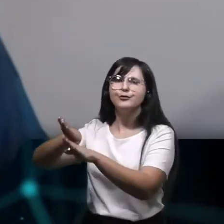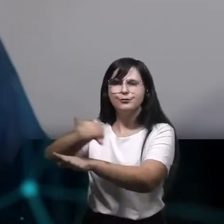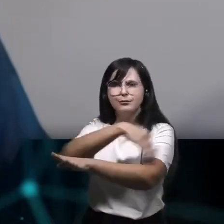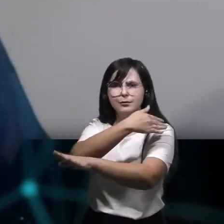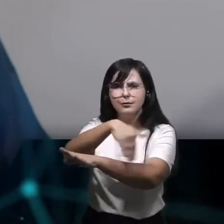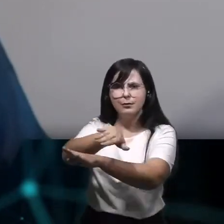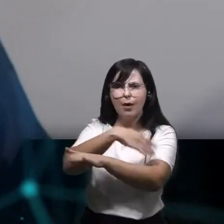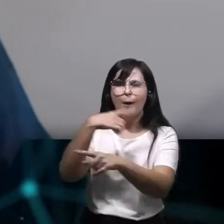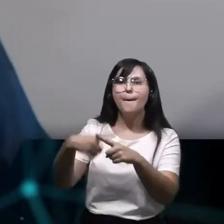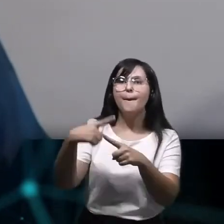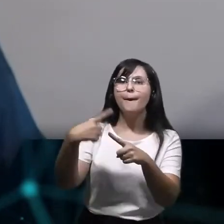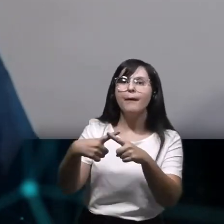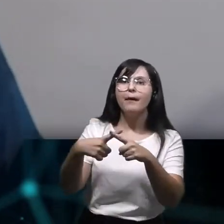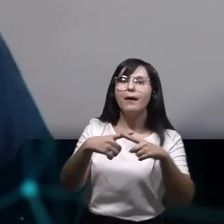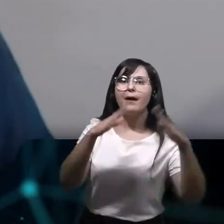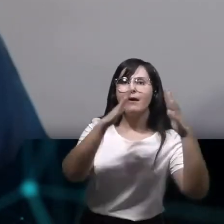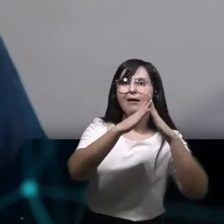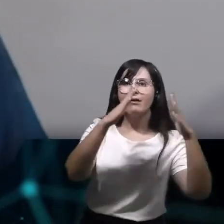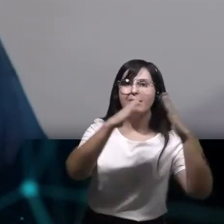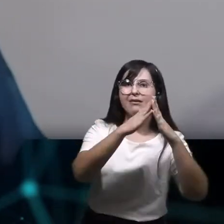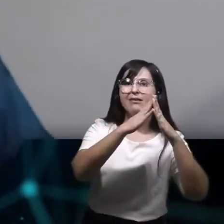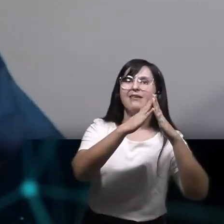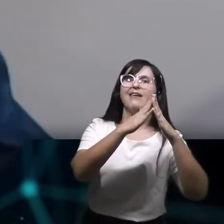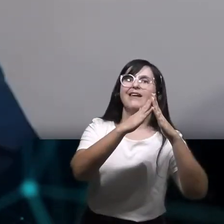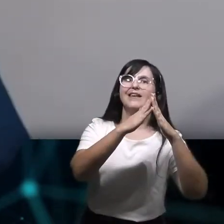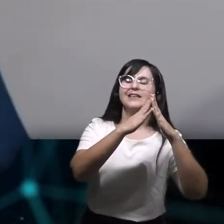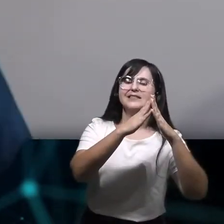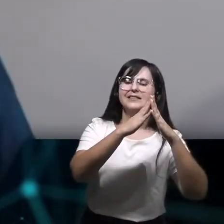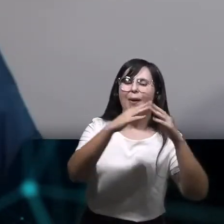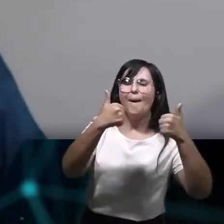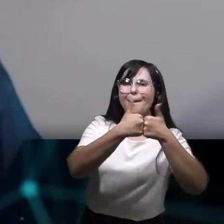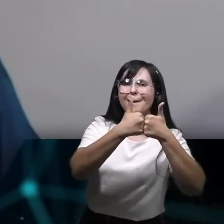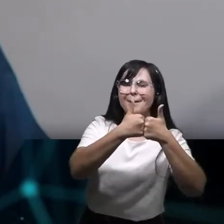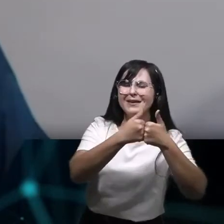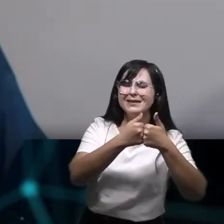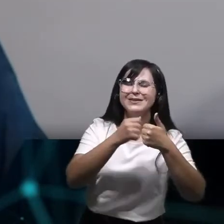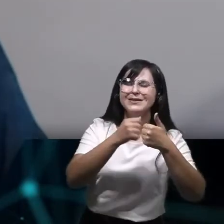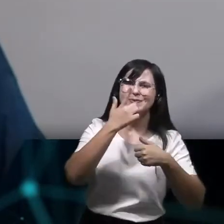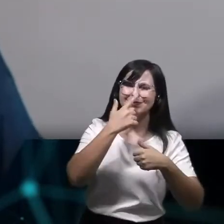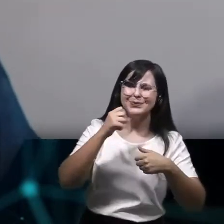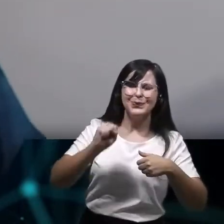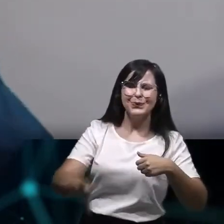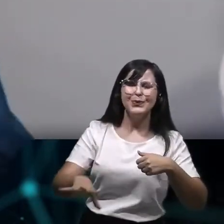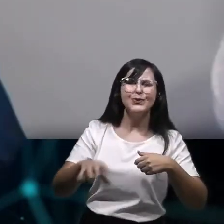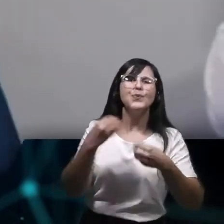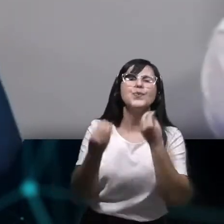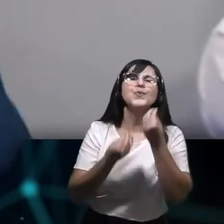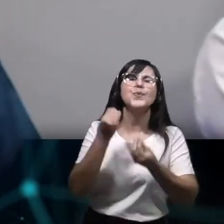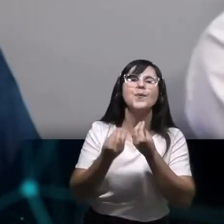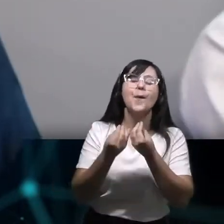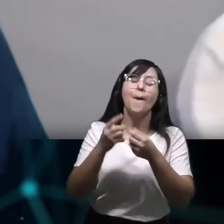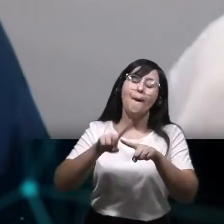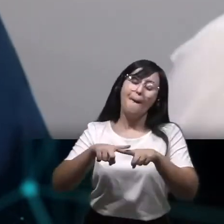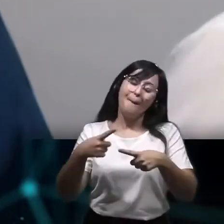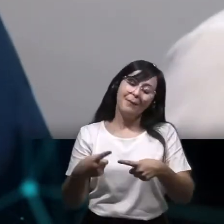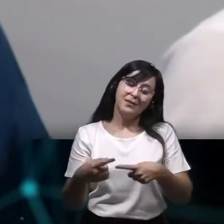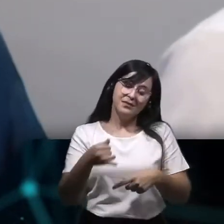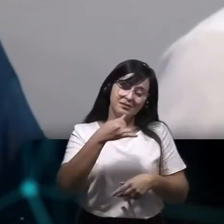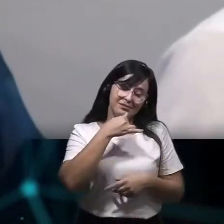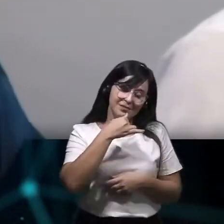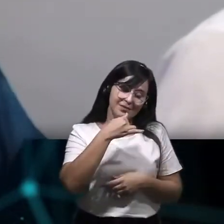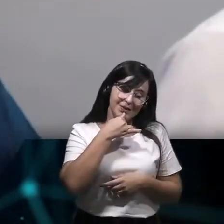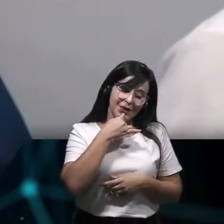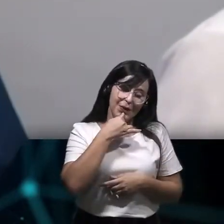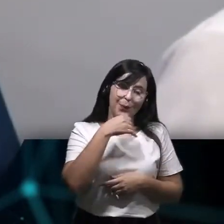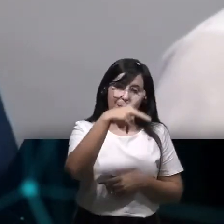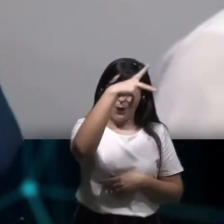que moram ali perto de Fazenda Nova ali, nos bairros ali, nas periferias. E, infelizmente, o gestor atual, ele